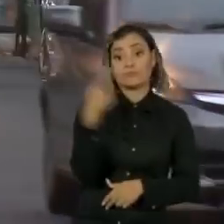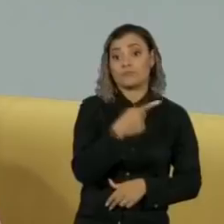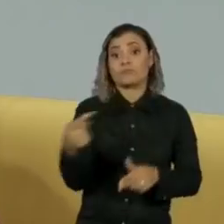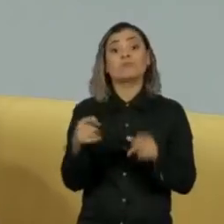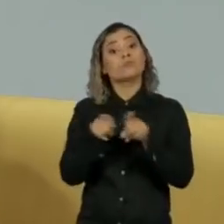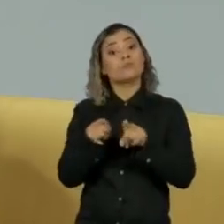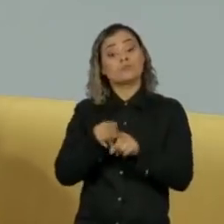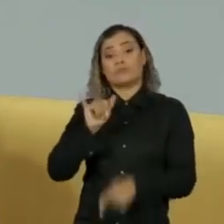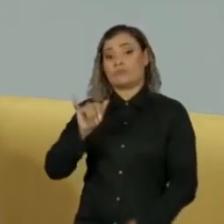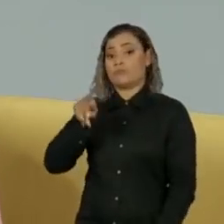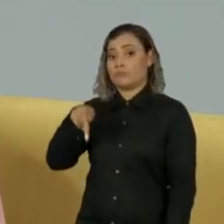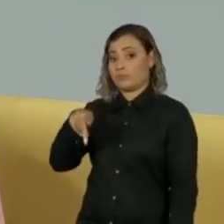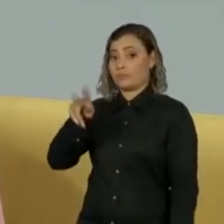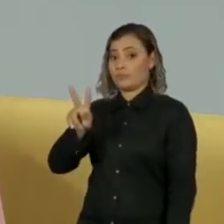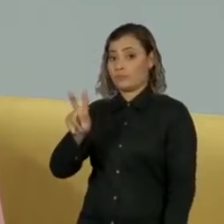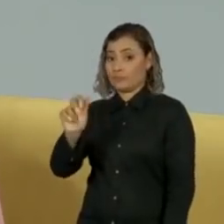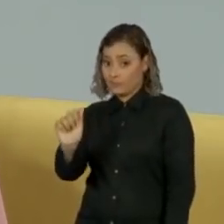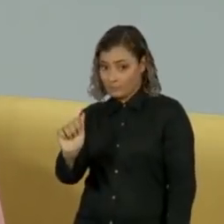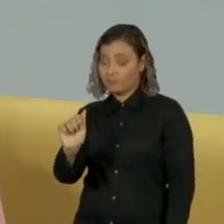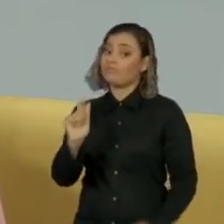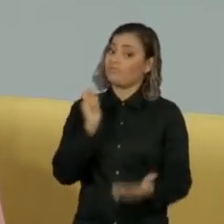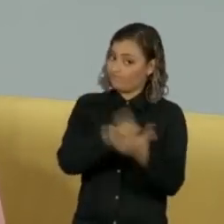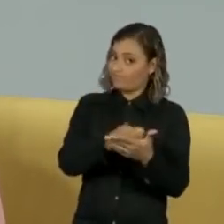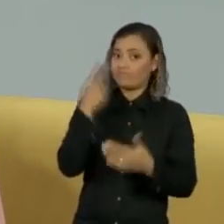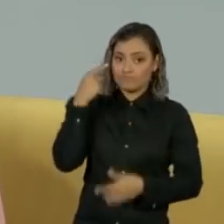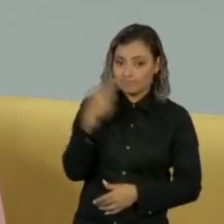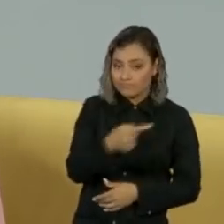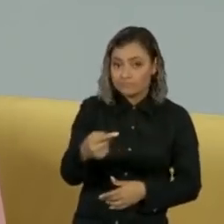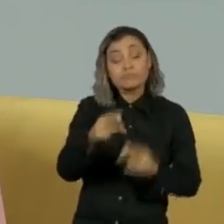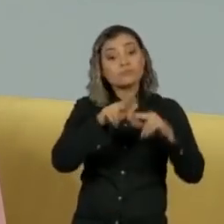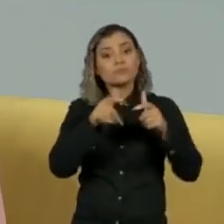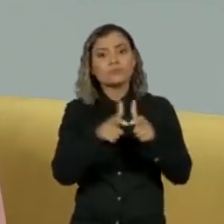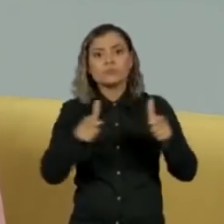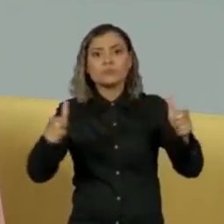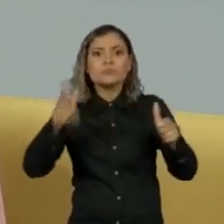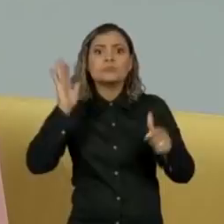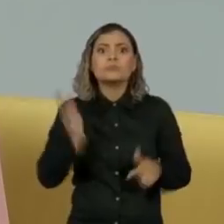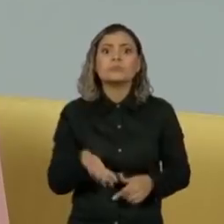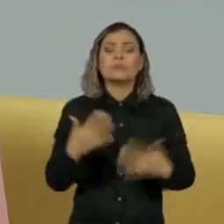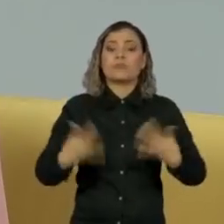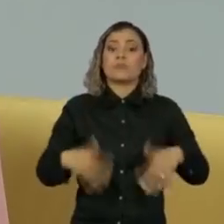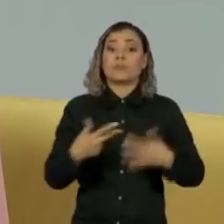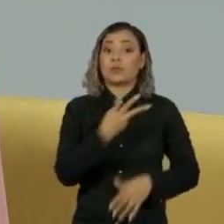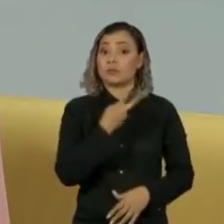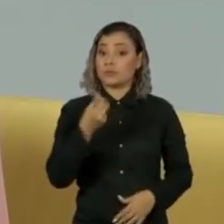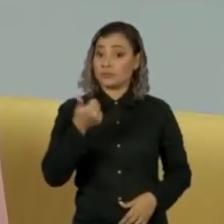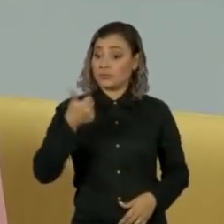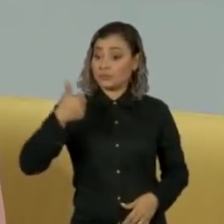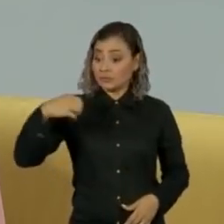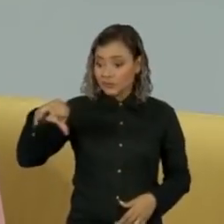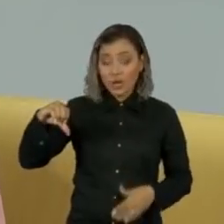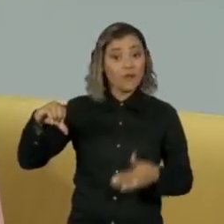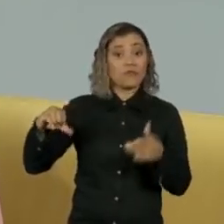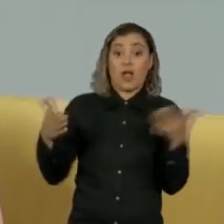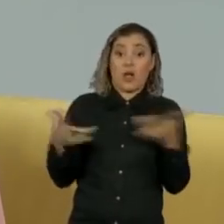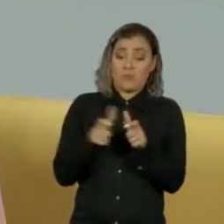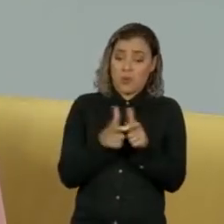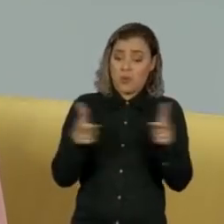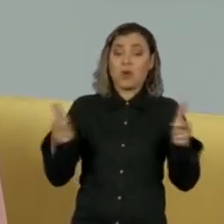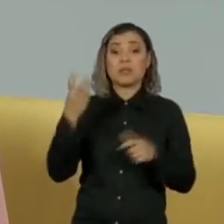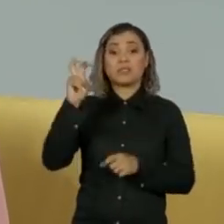IPVA. Venda de veículos no Brasil cresce quase 9% em 2019, o melhor resultado